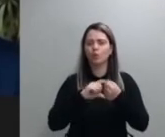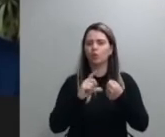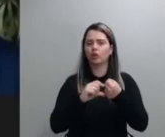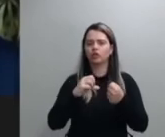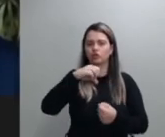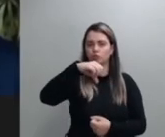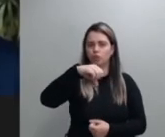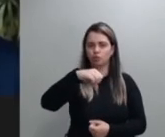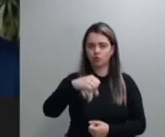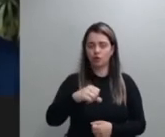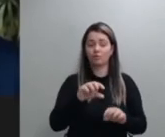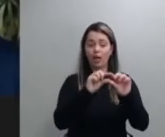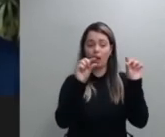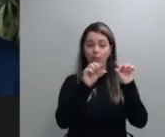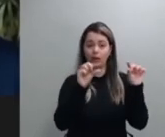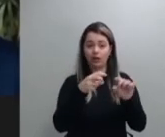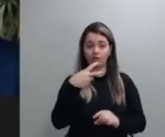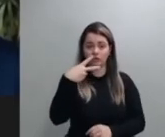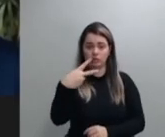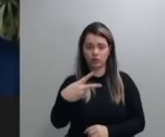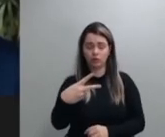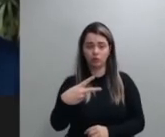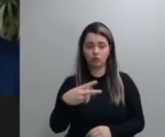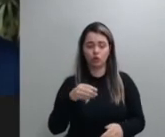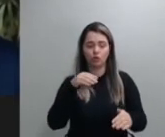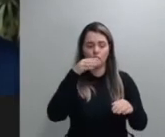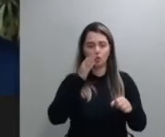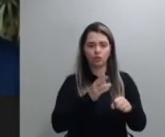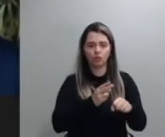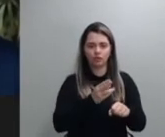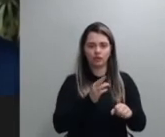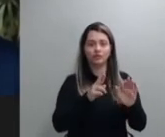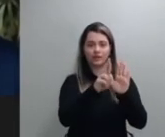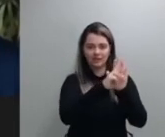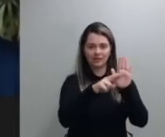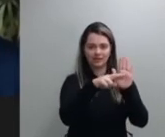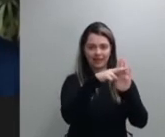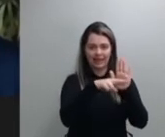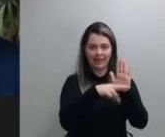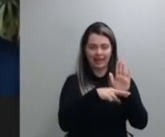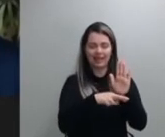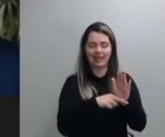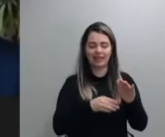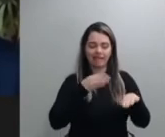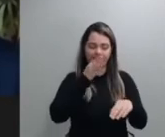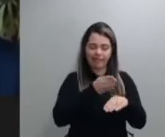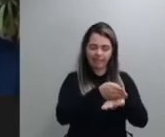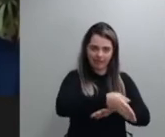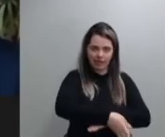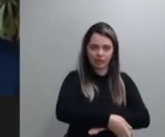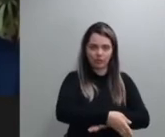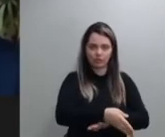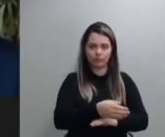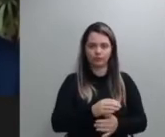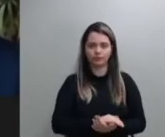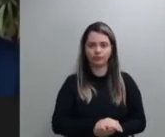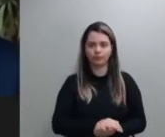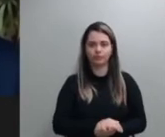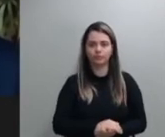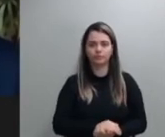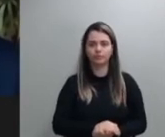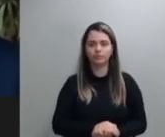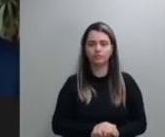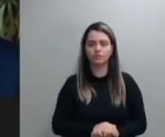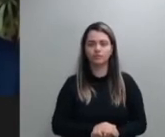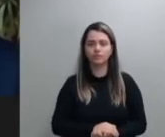inciso 11 do nosso regimento interno que está expresso nos seguintes termos a competência das sessões e das respectivas turmas